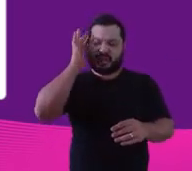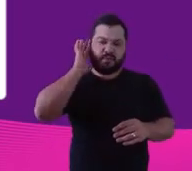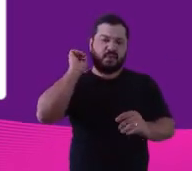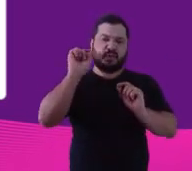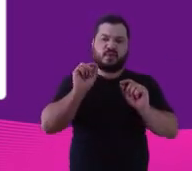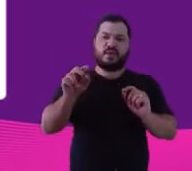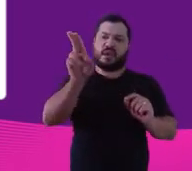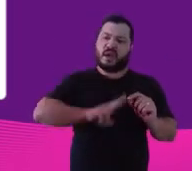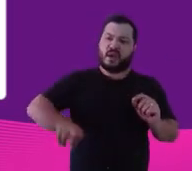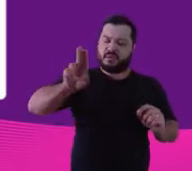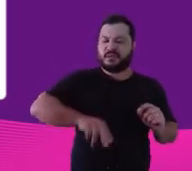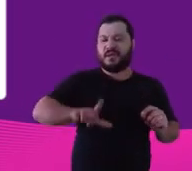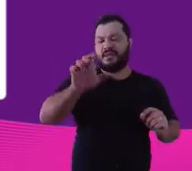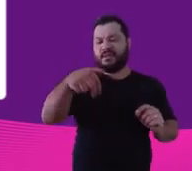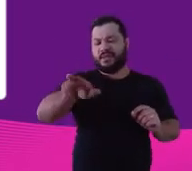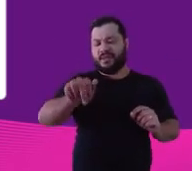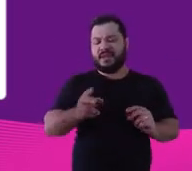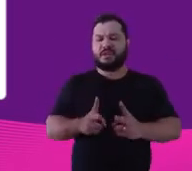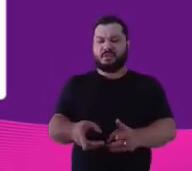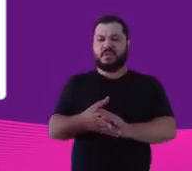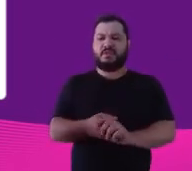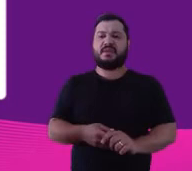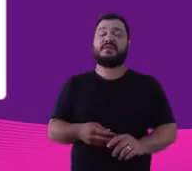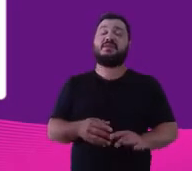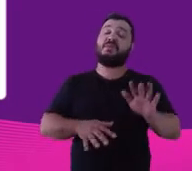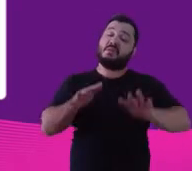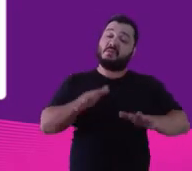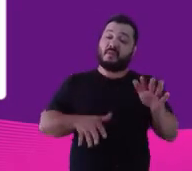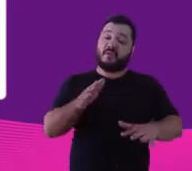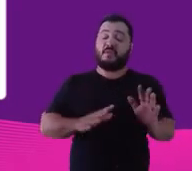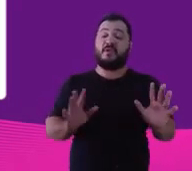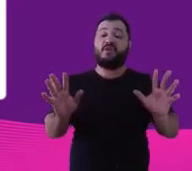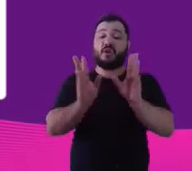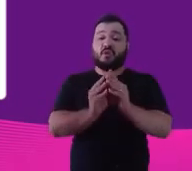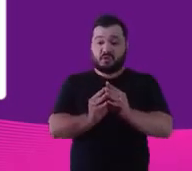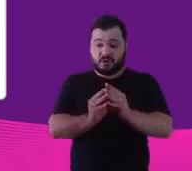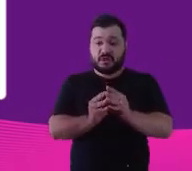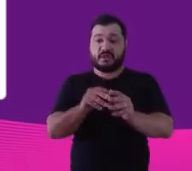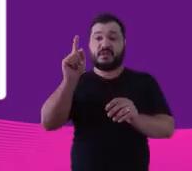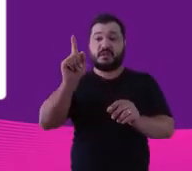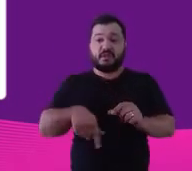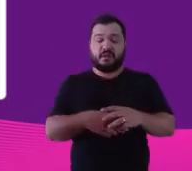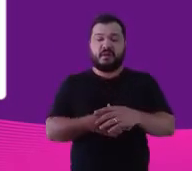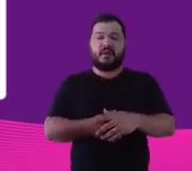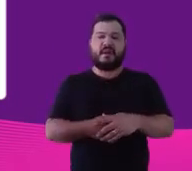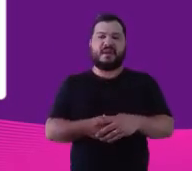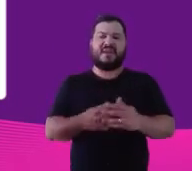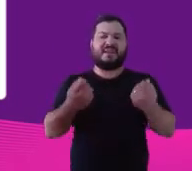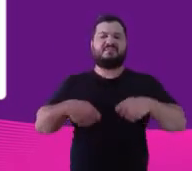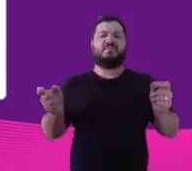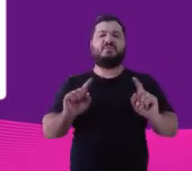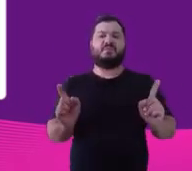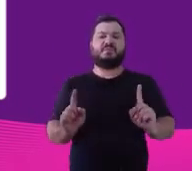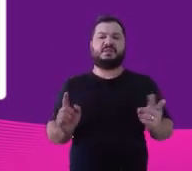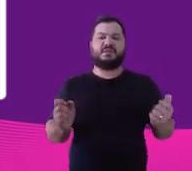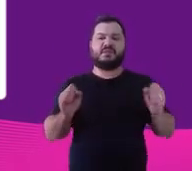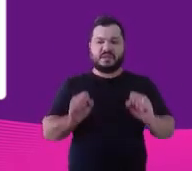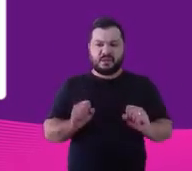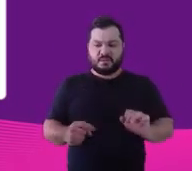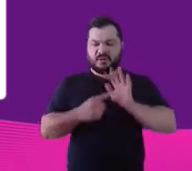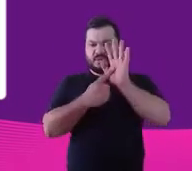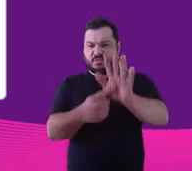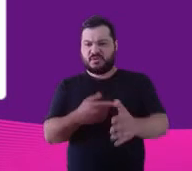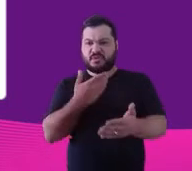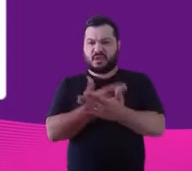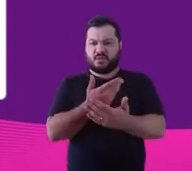utilizar a lenalidomida de manutenção provavelmente a consolidação seria é dispensáveis o demonstrado